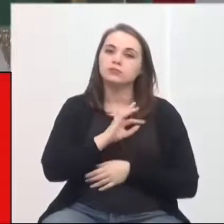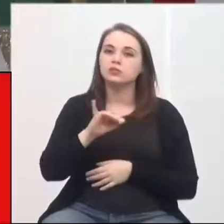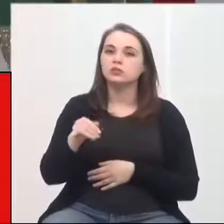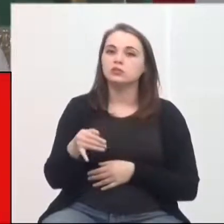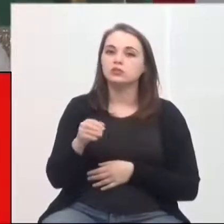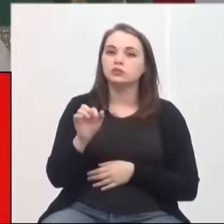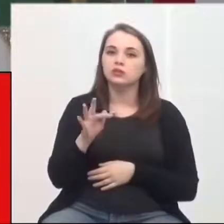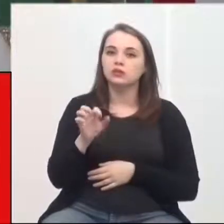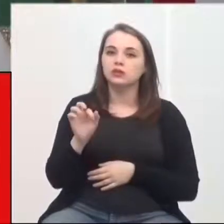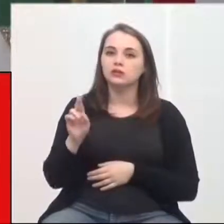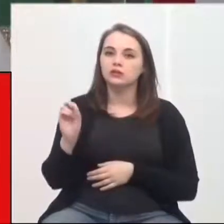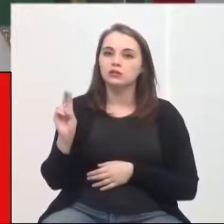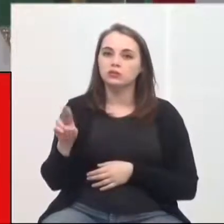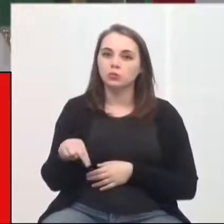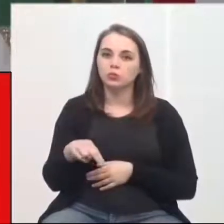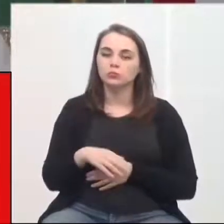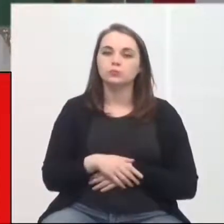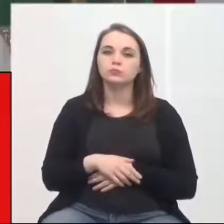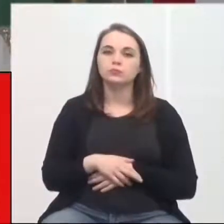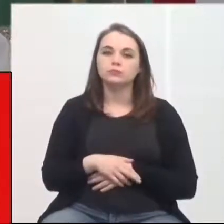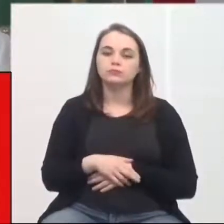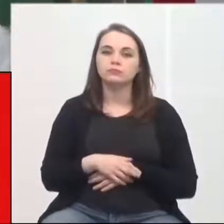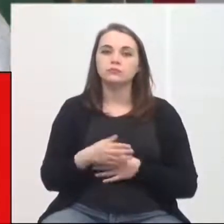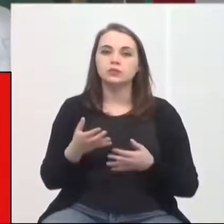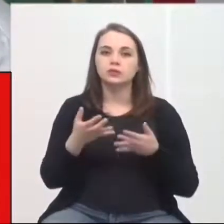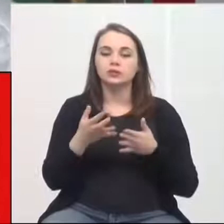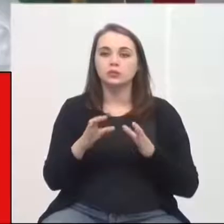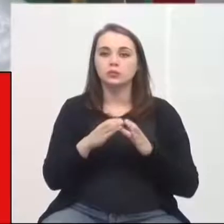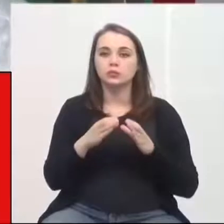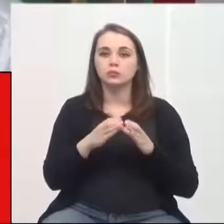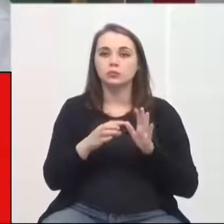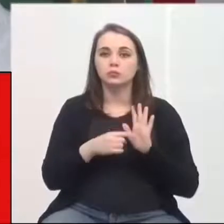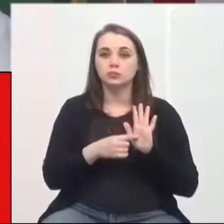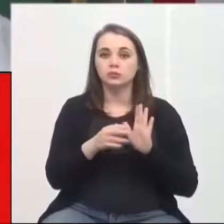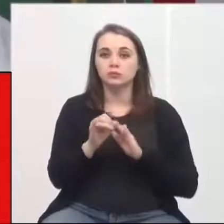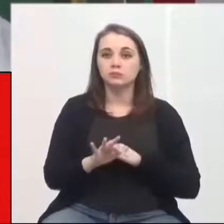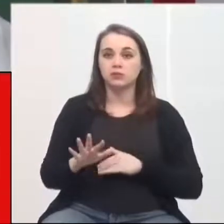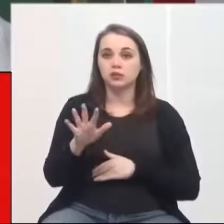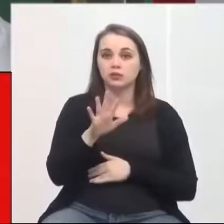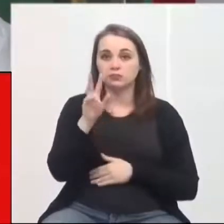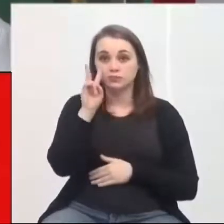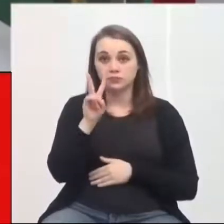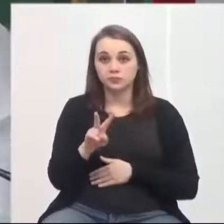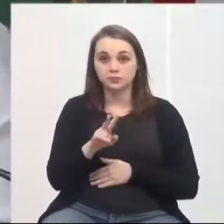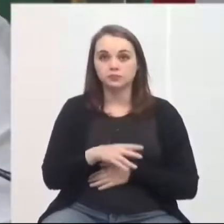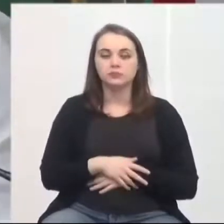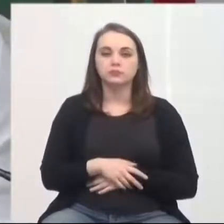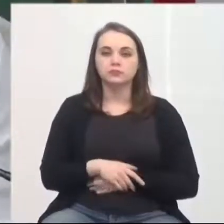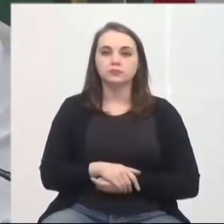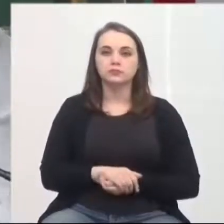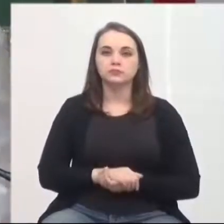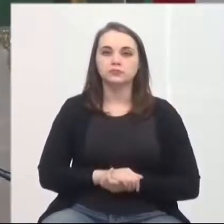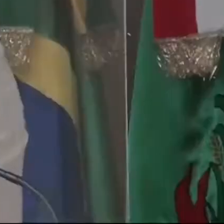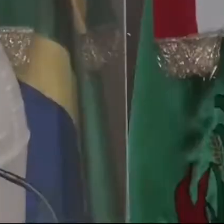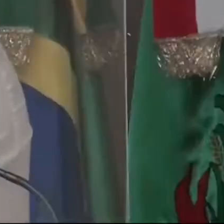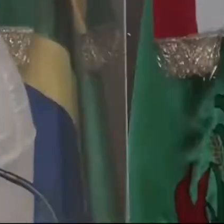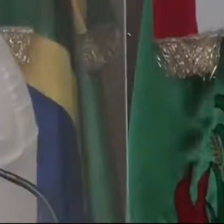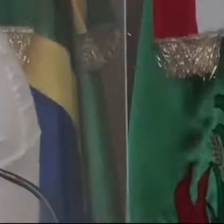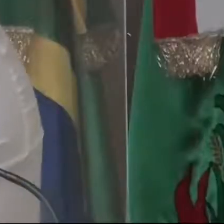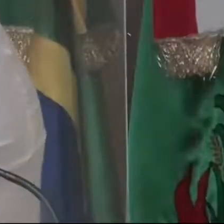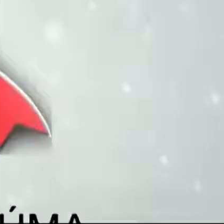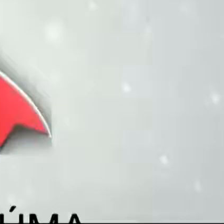valoroso soldado. Eu gostaria que a equipe técnica exibisse aí um pequeno vídeo